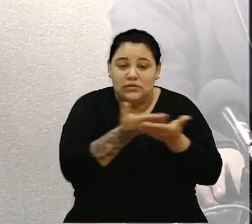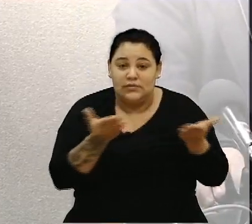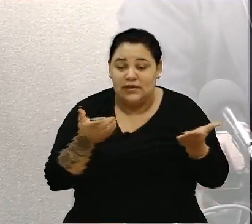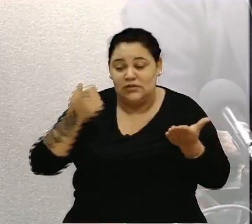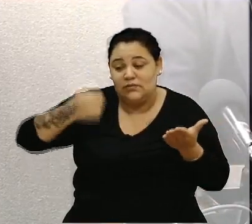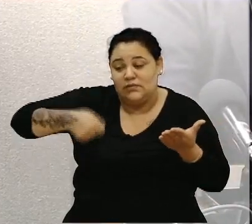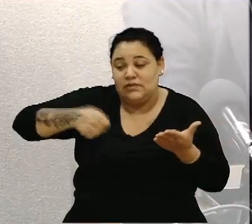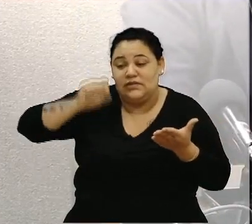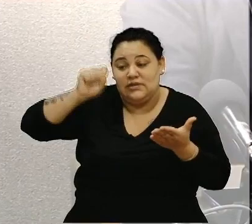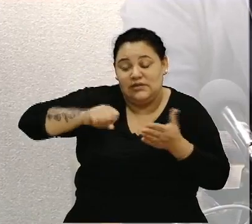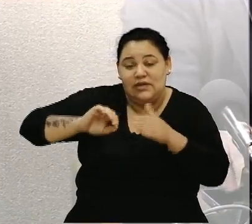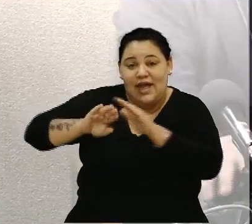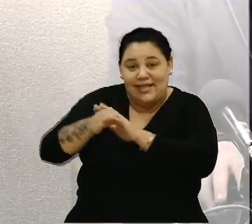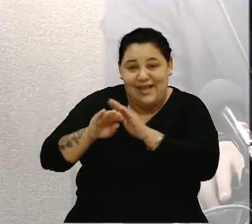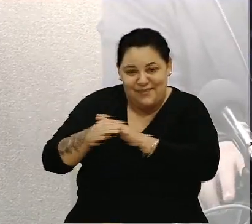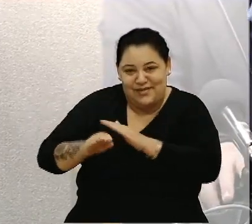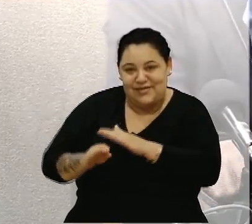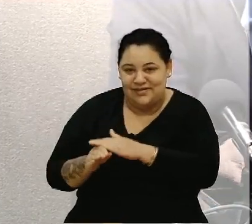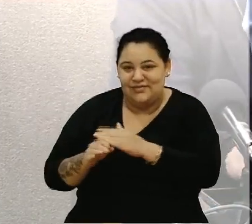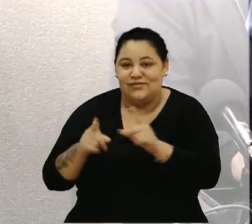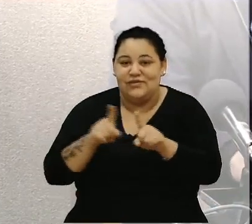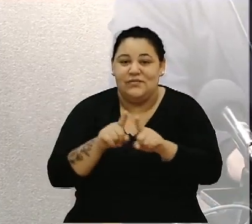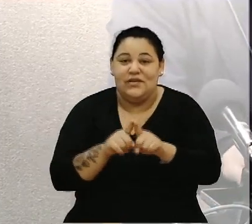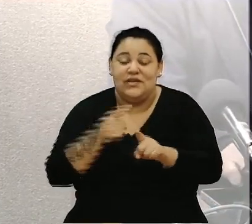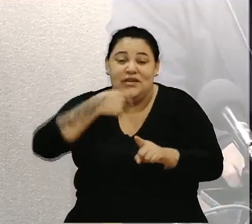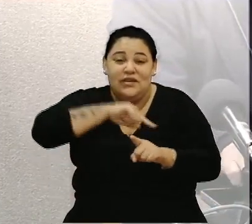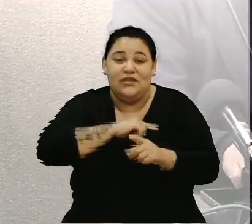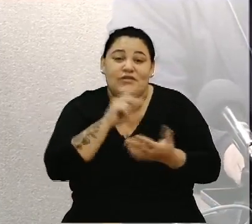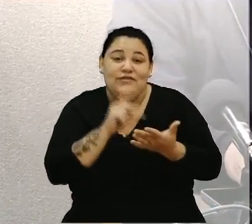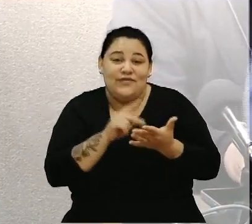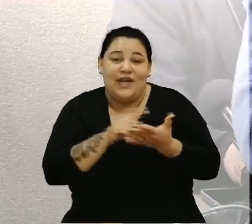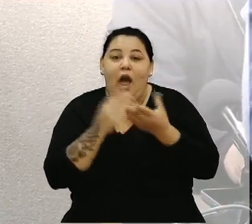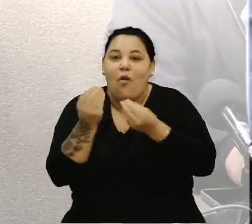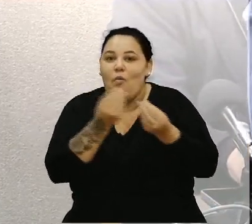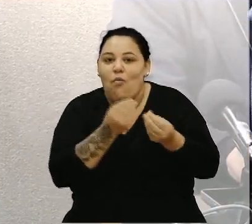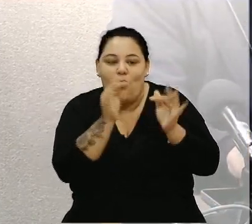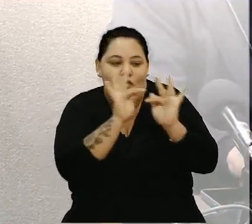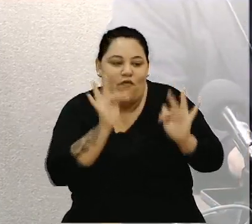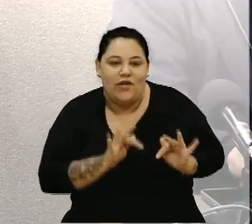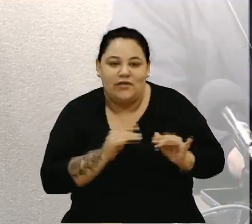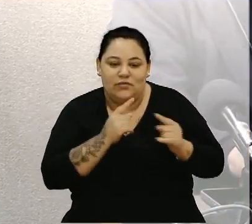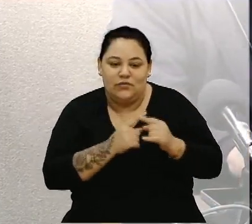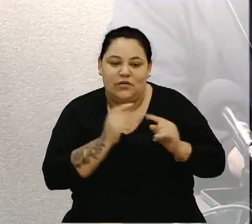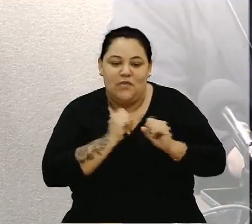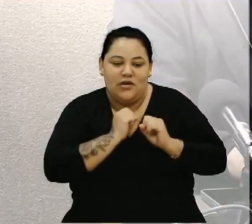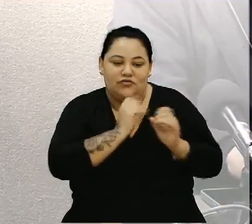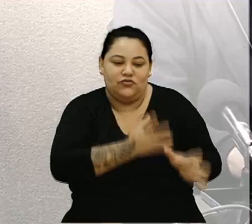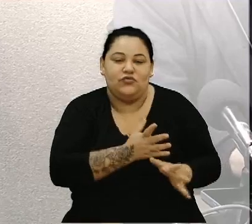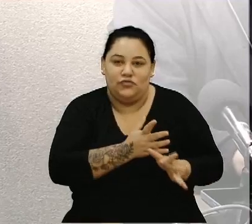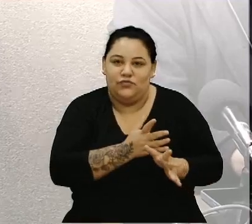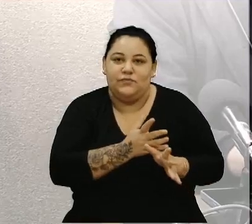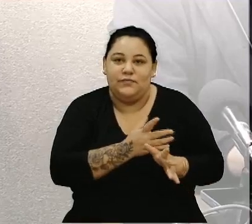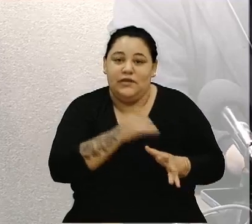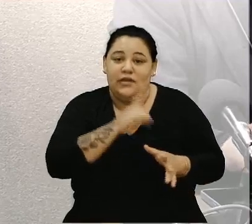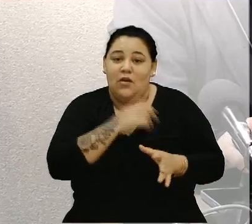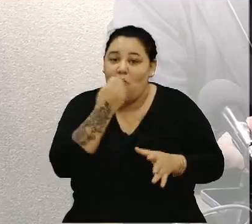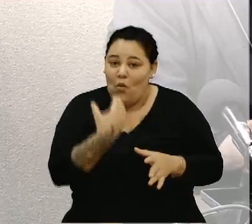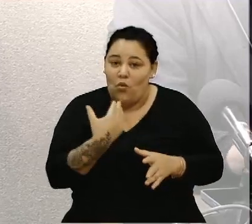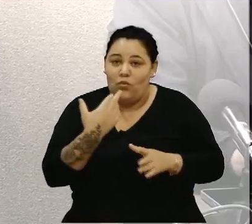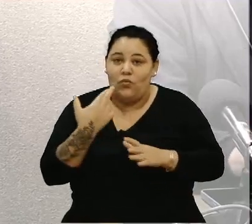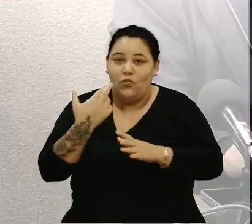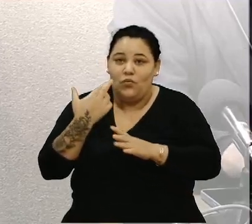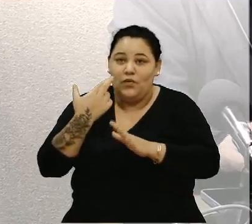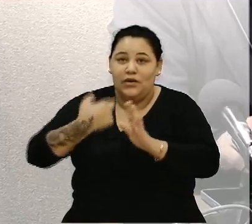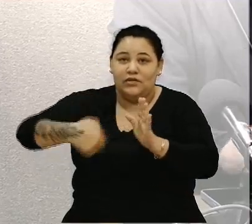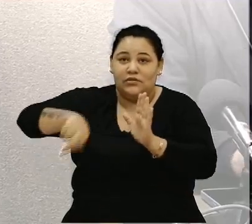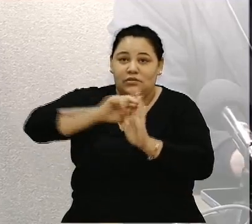se adaptando. E eu fico muito feliz porque uma ação da Frente Parlamentar que já tem tido um bom resultado, né? À época